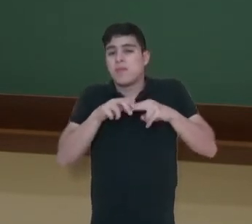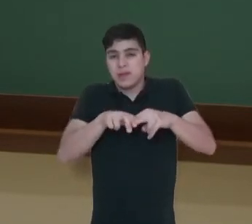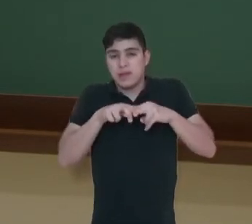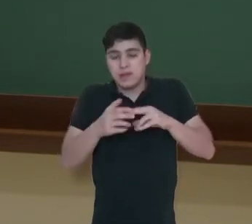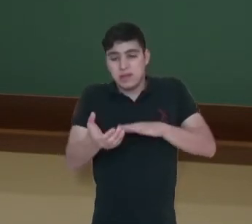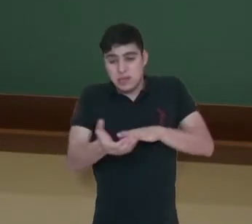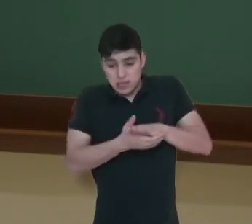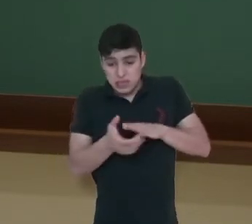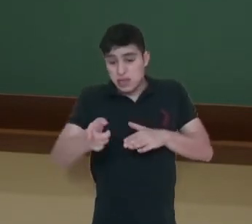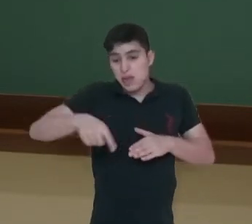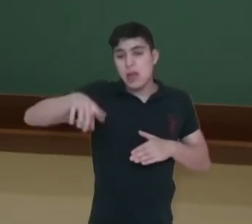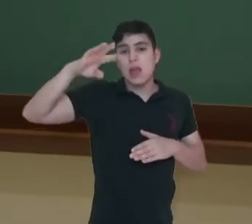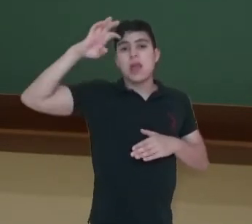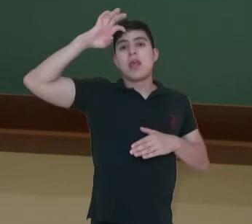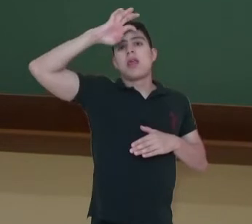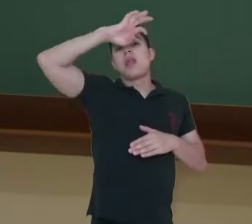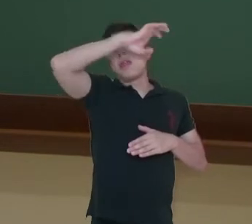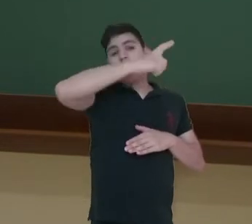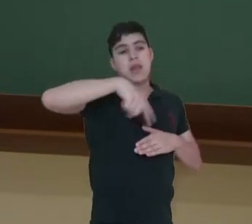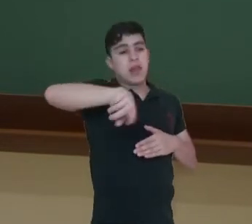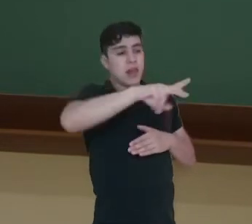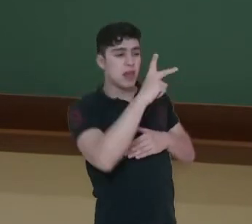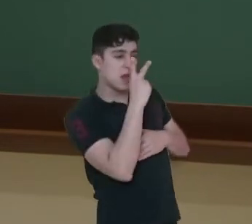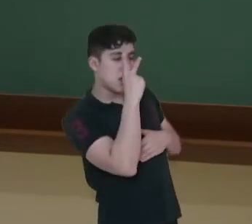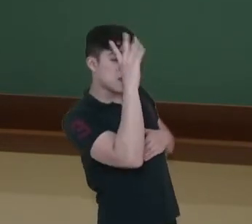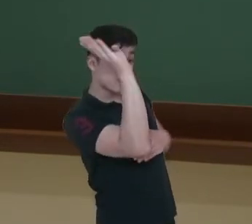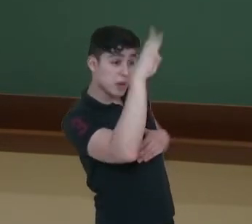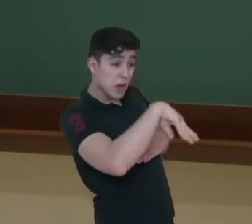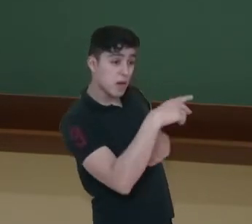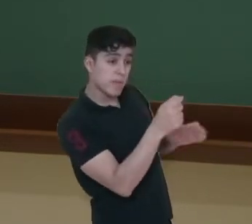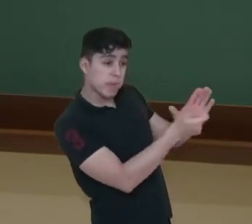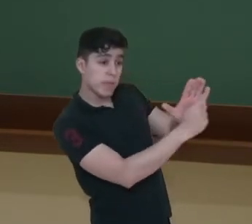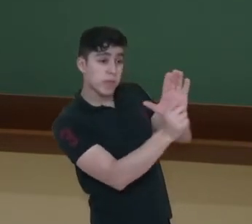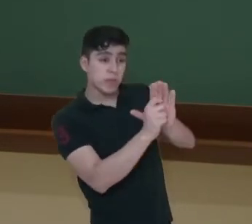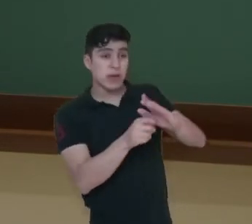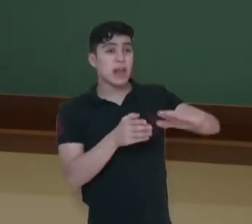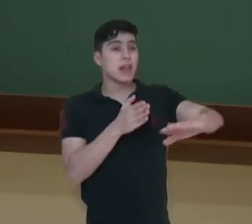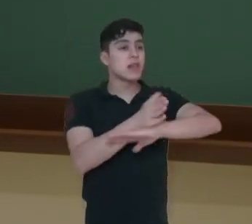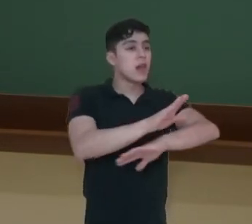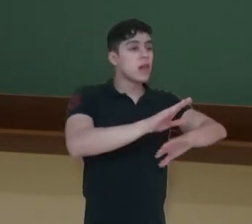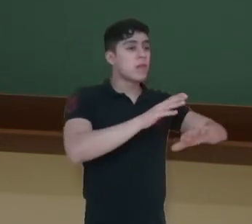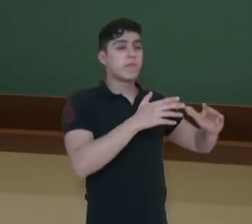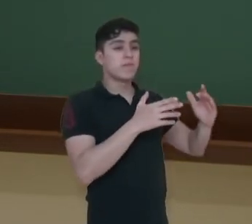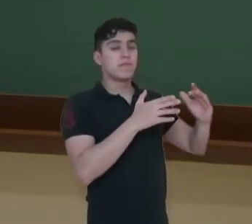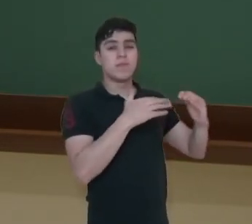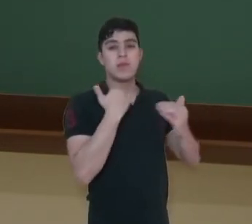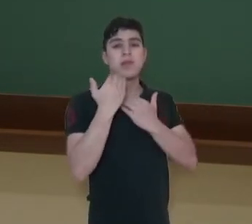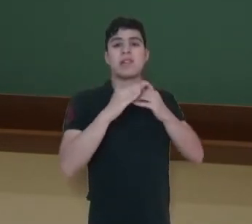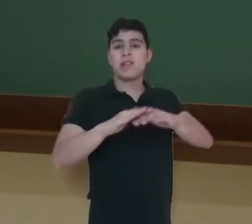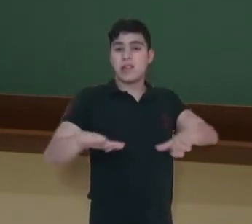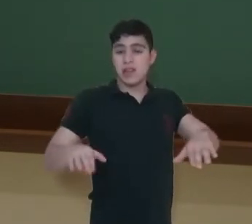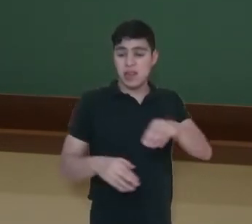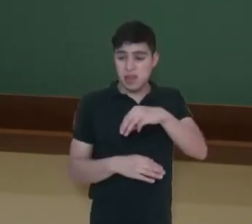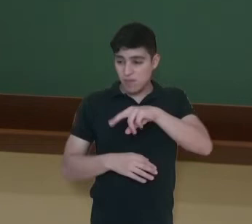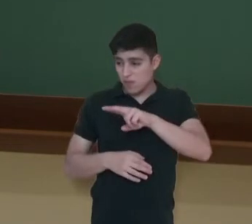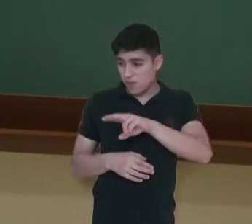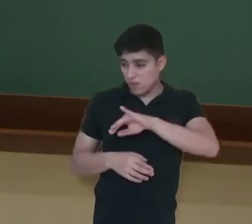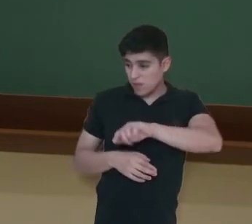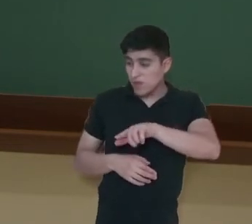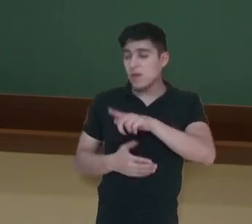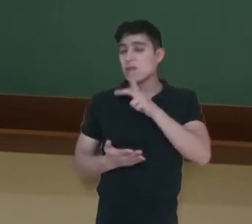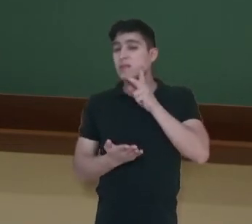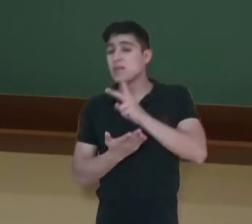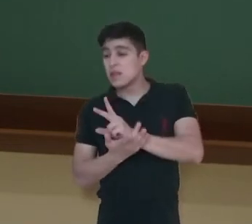melhor. Iludidas pelo sistema de criminalidade, essas crianças entraram lá e acabaram morrendo. Crianças. Então o MVBio é uma pessoa que